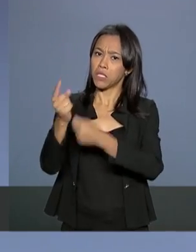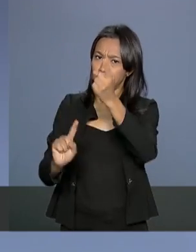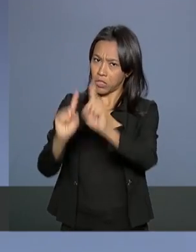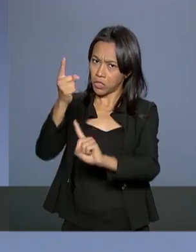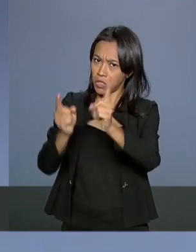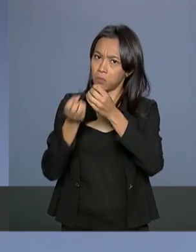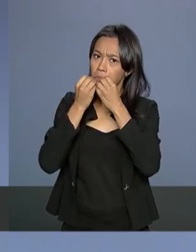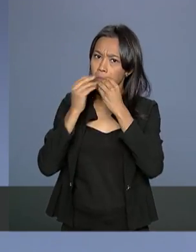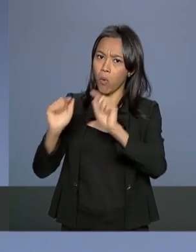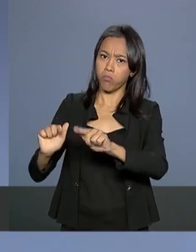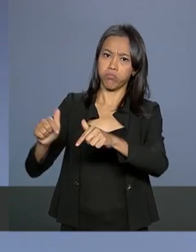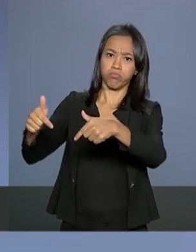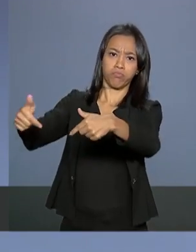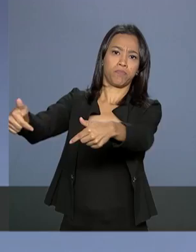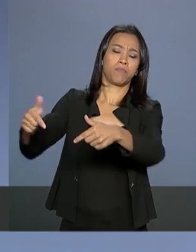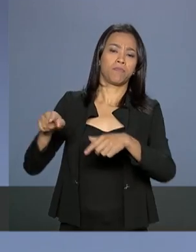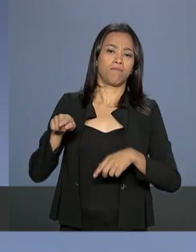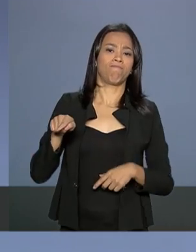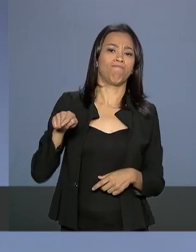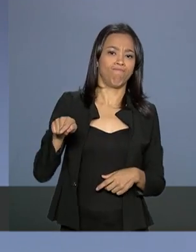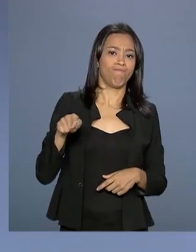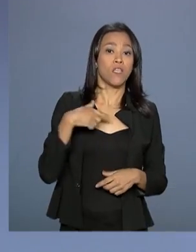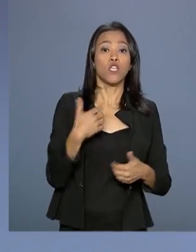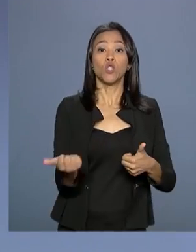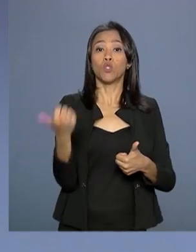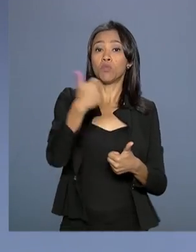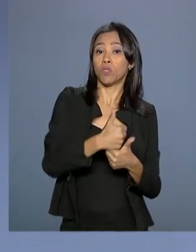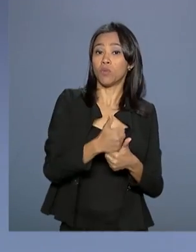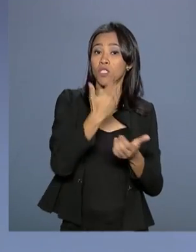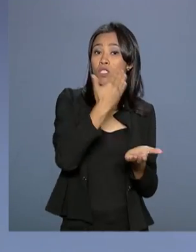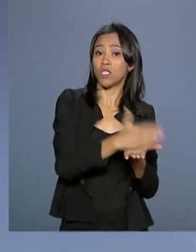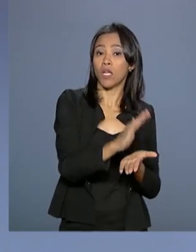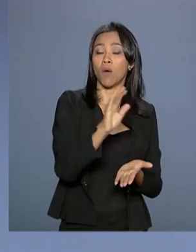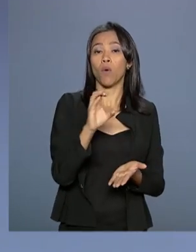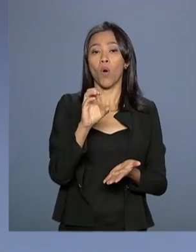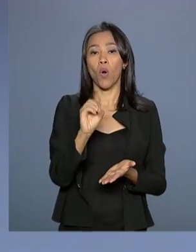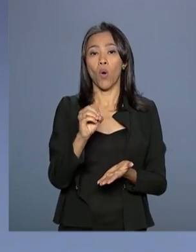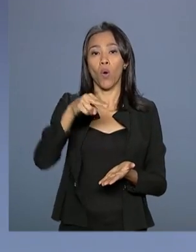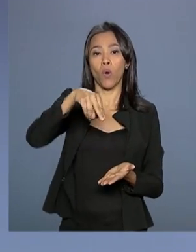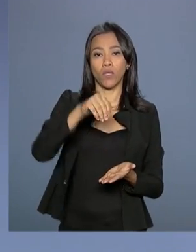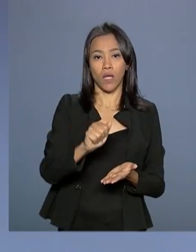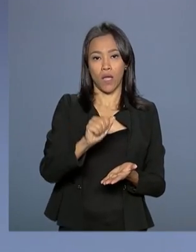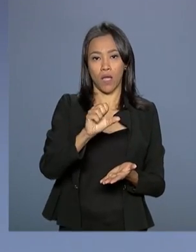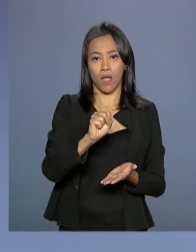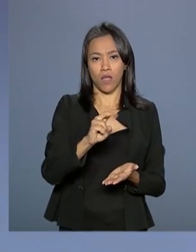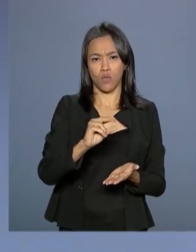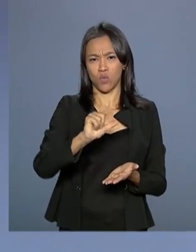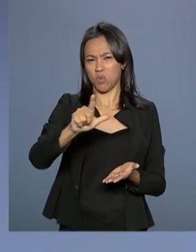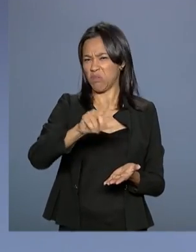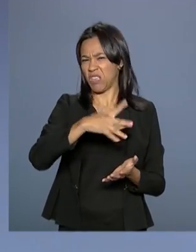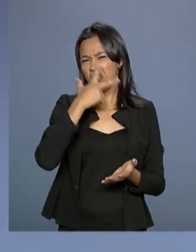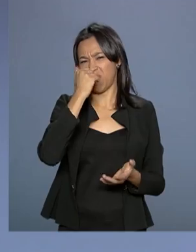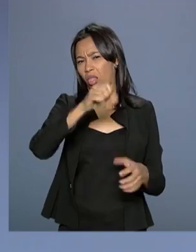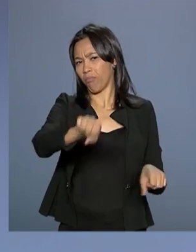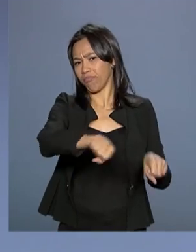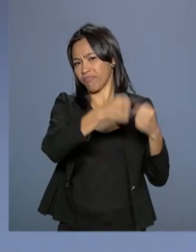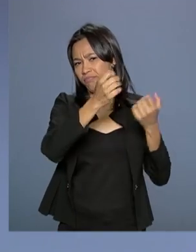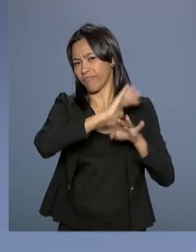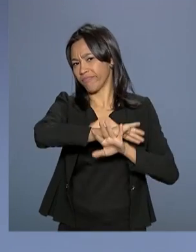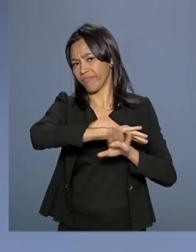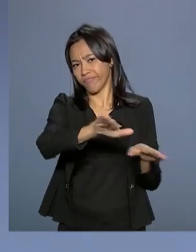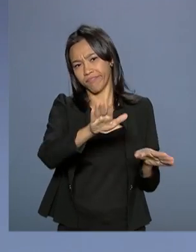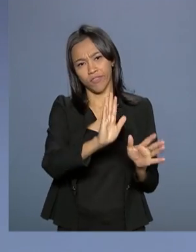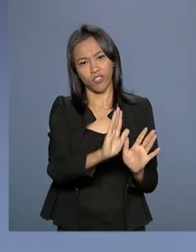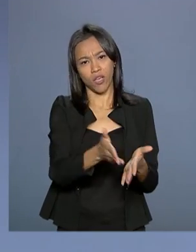e aderimos a ela, de substituir a Unasul, que é um organismo que já não faz sentido, um organismo falido, porque foi capturado por uma